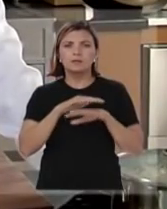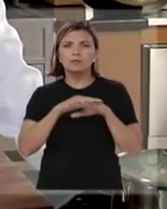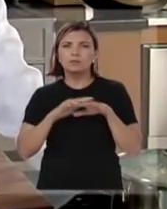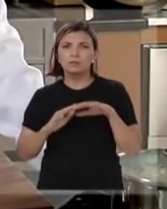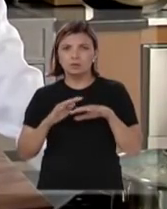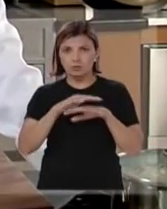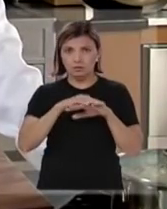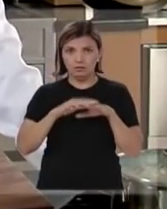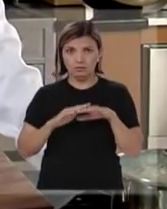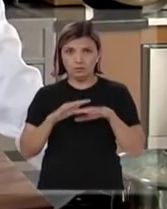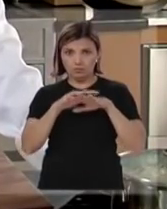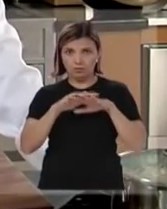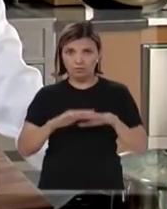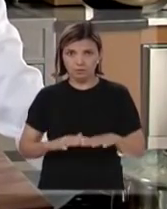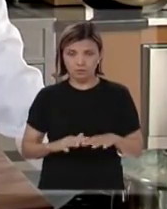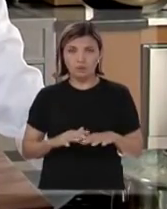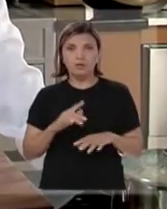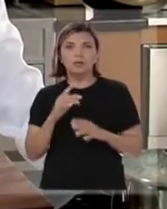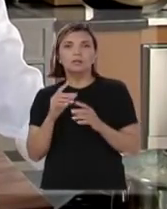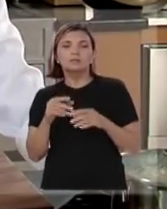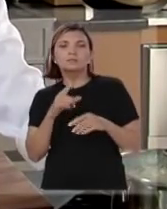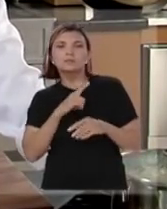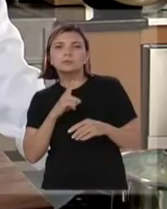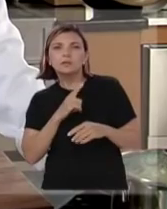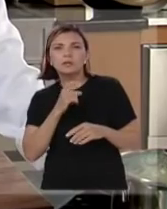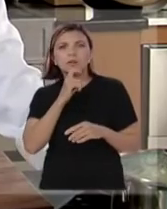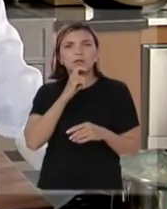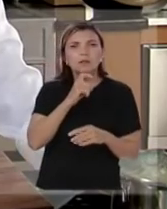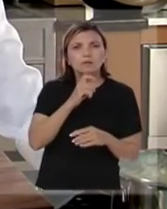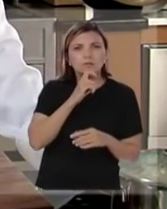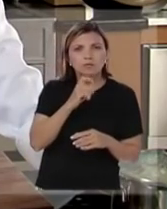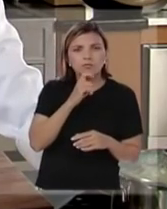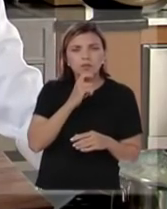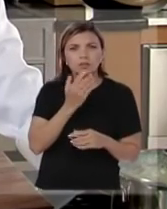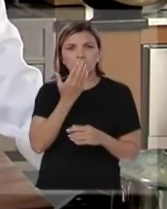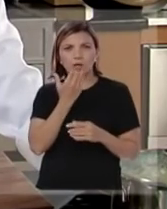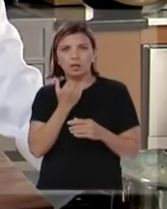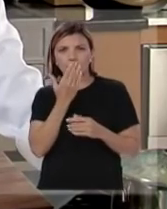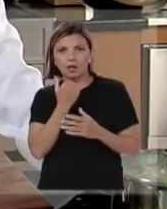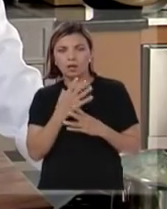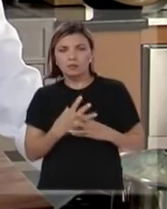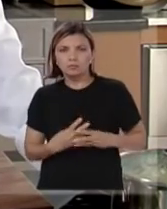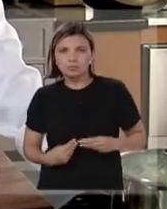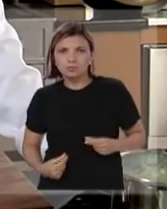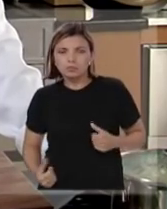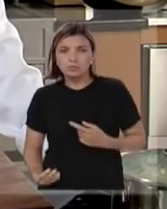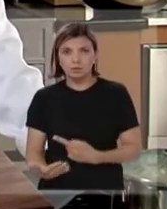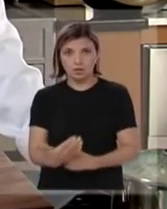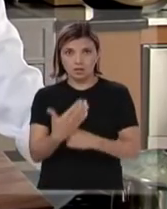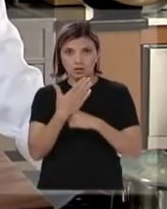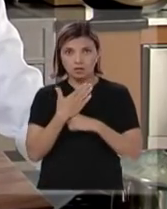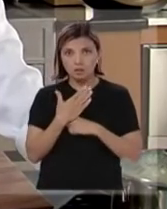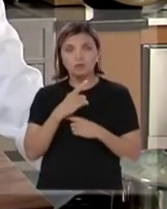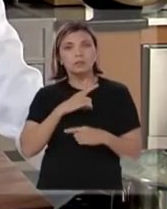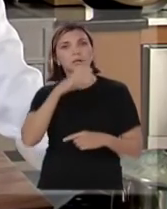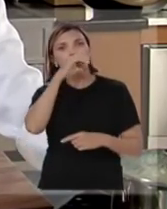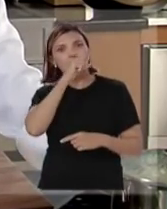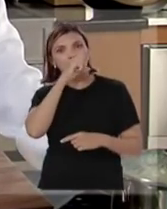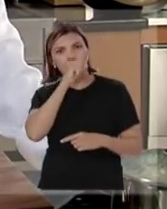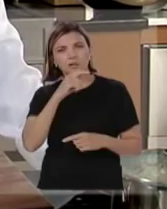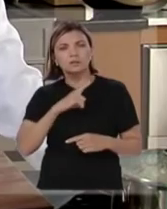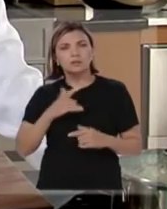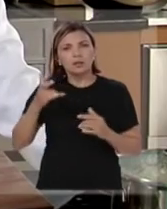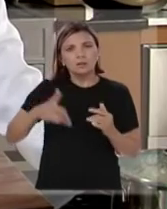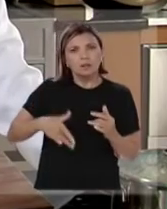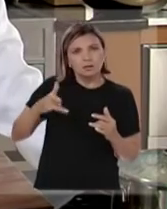O consumo de fibras representado nessa refeição pela couve a laranja é essencial para um bom funcionamento do trato digestivo. Além disso,